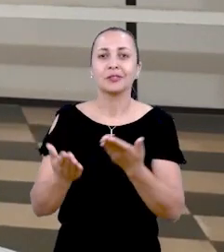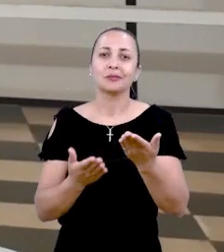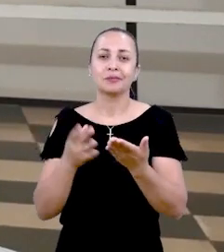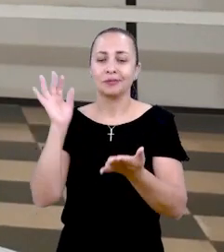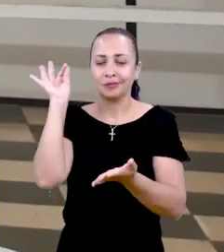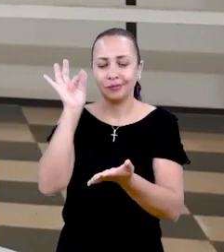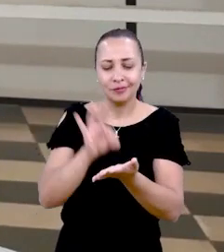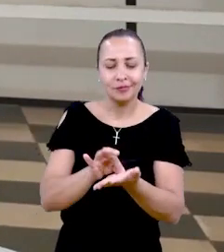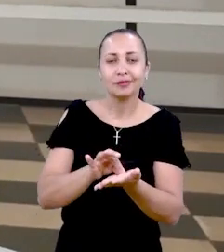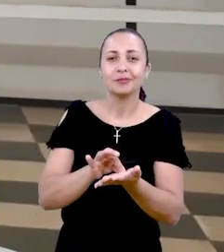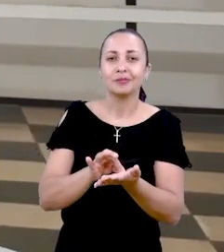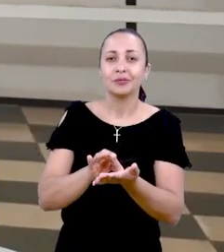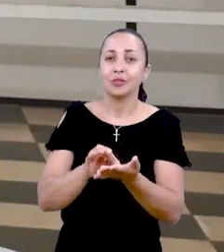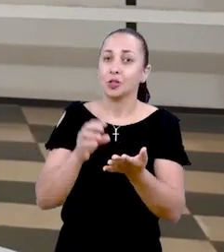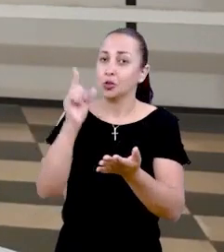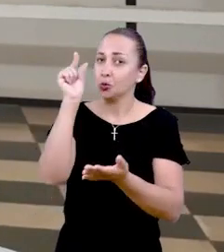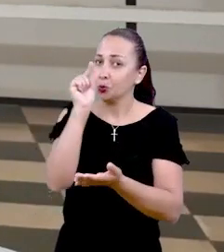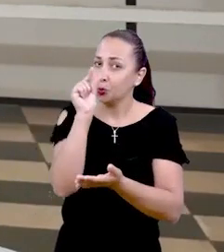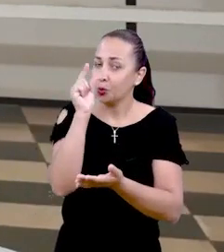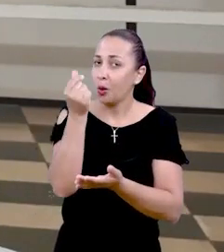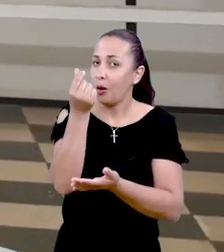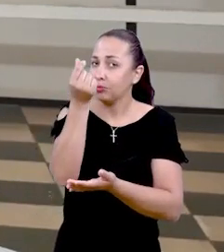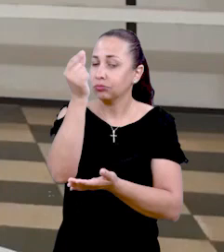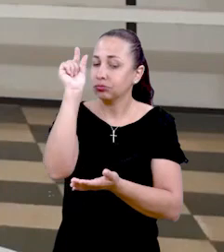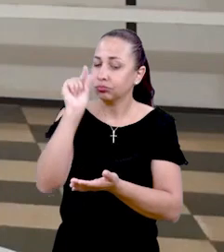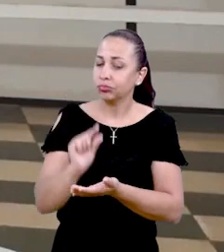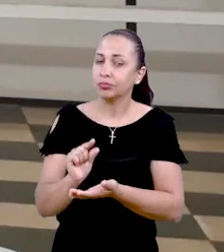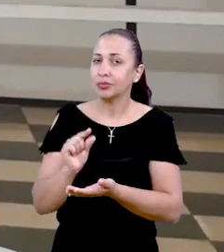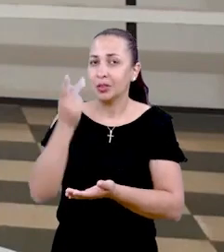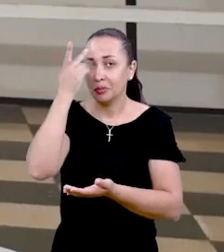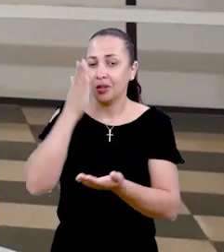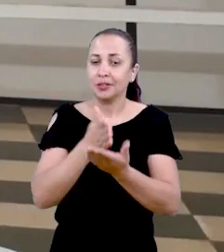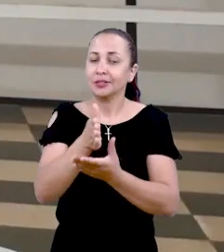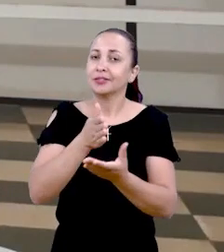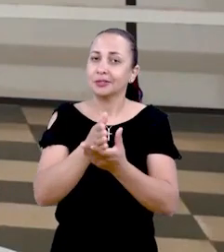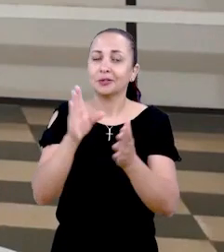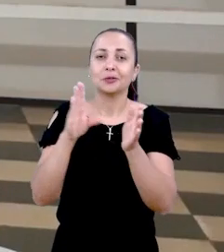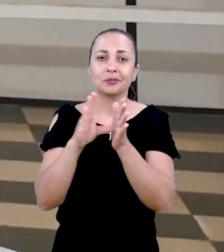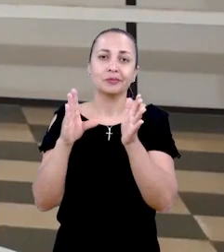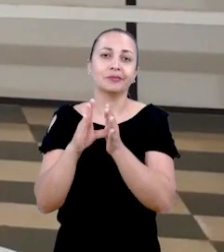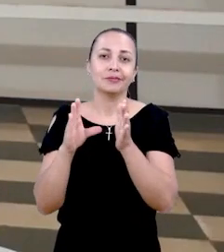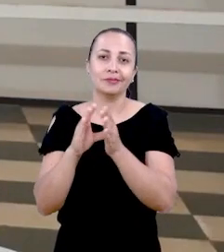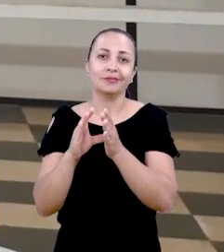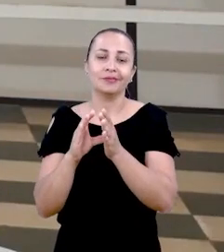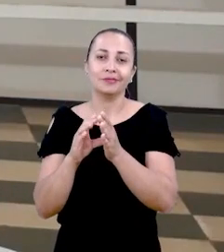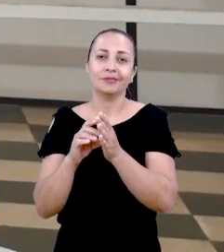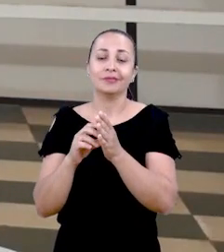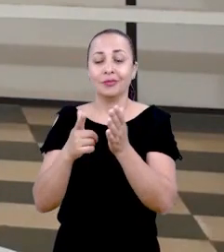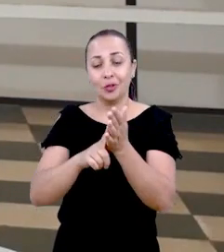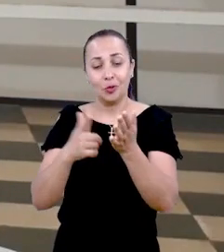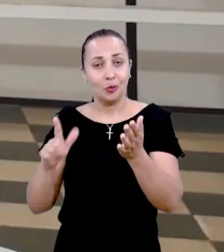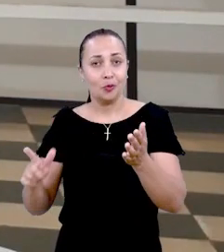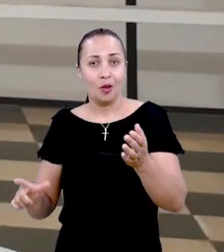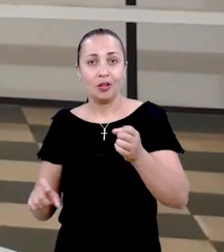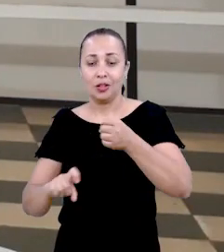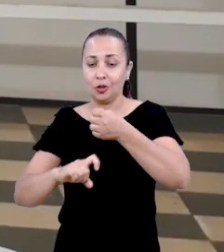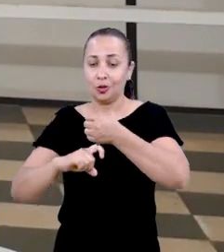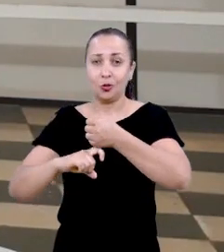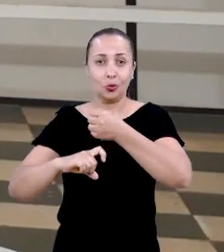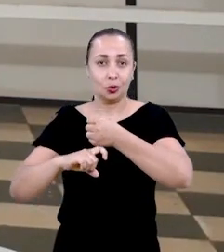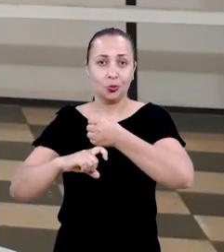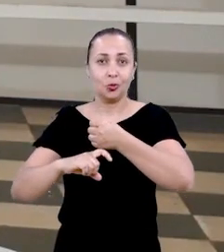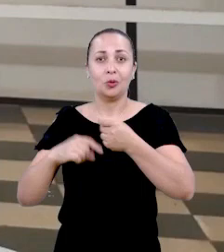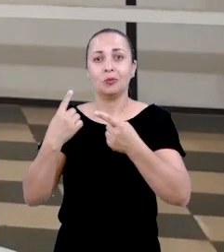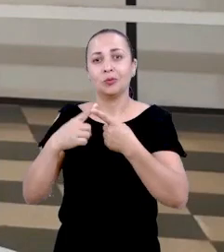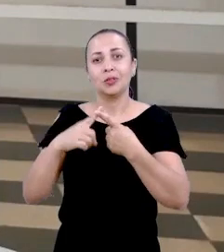tratamento eficaz e de baixo custo, muito acessível à comunidade. E a folha de caju, porque